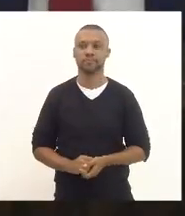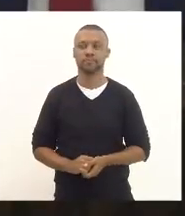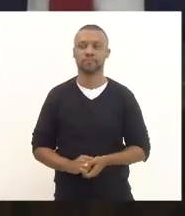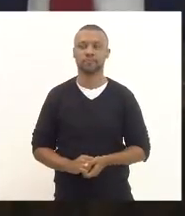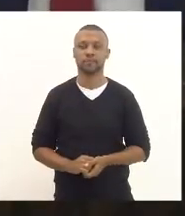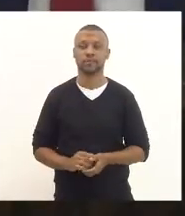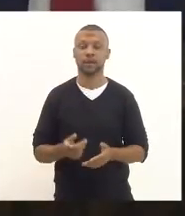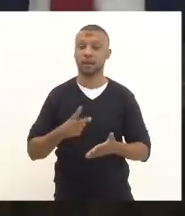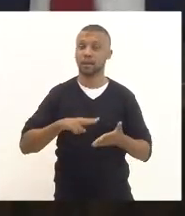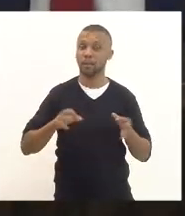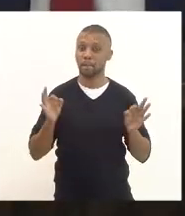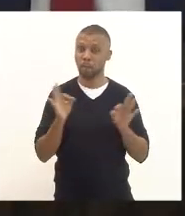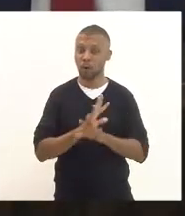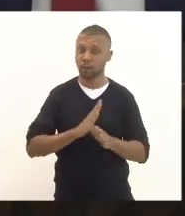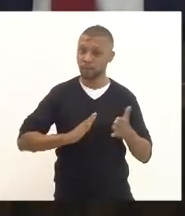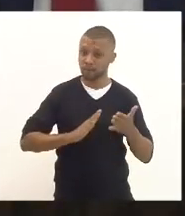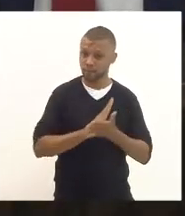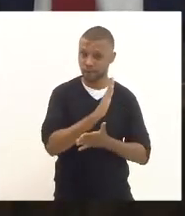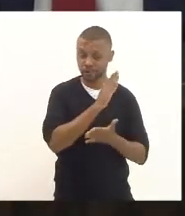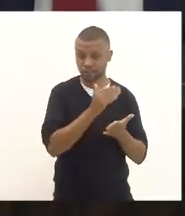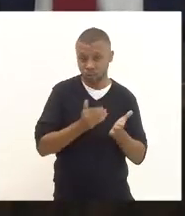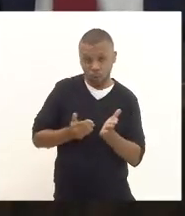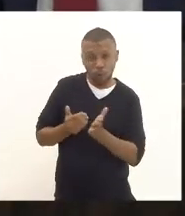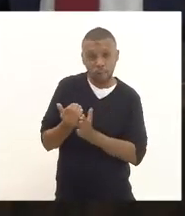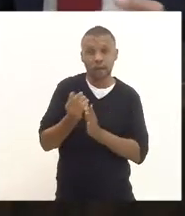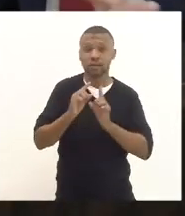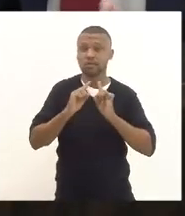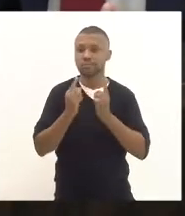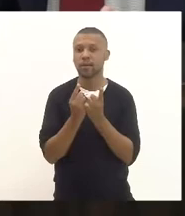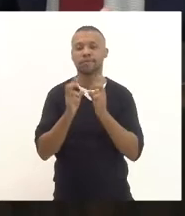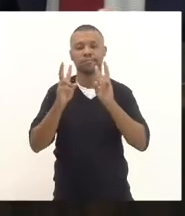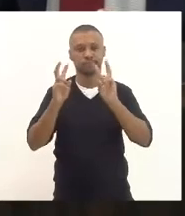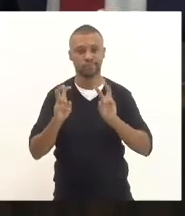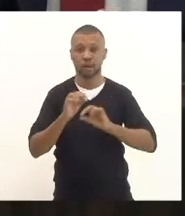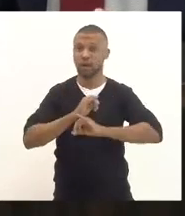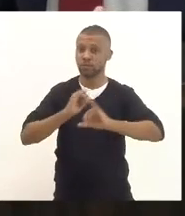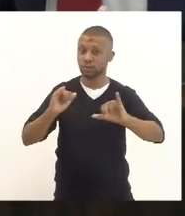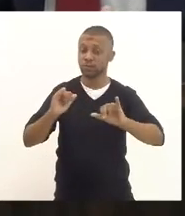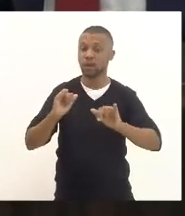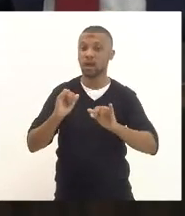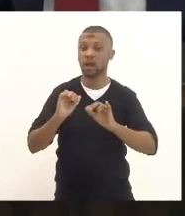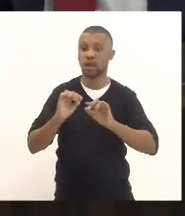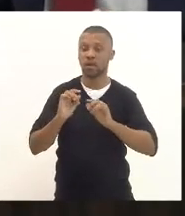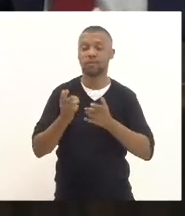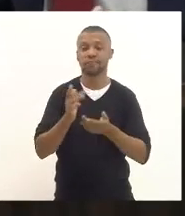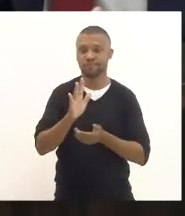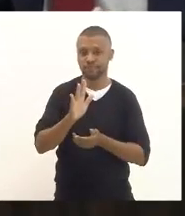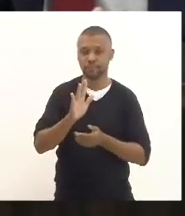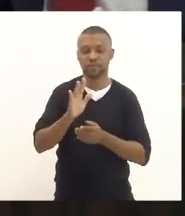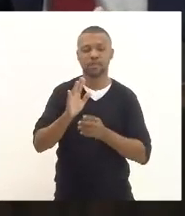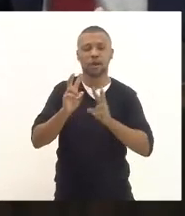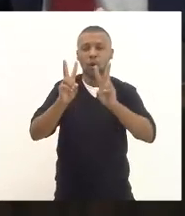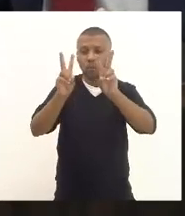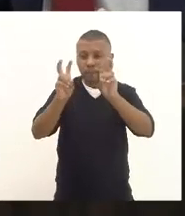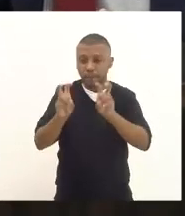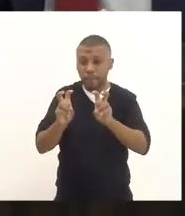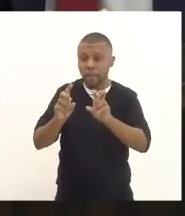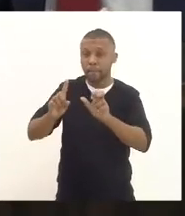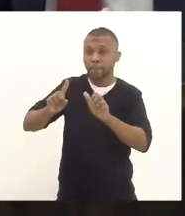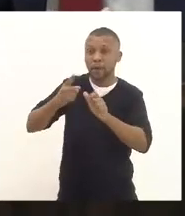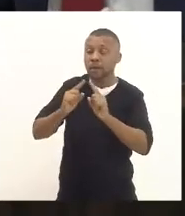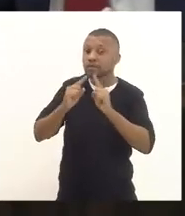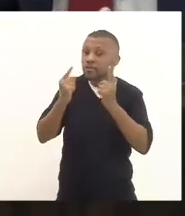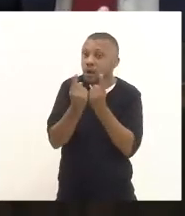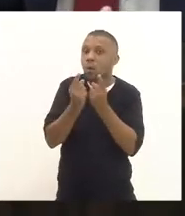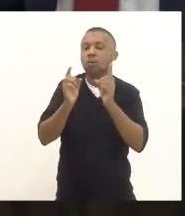a lida e aprovada a ata passa-se a ordem do dia anuncio a ordem do dia da primeira sessão